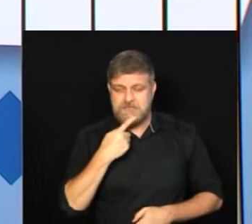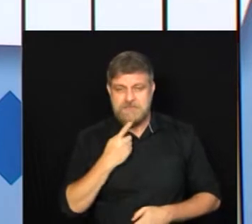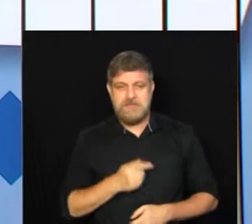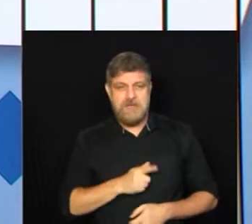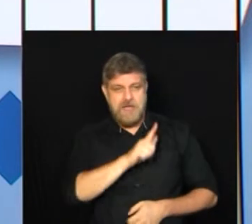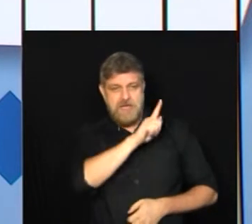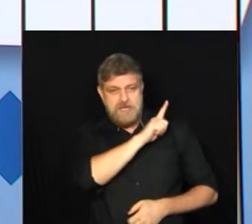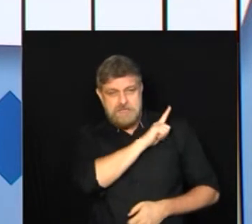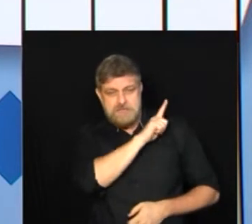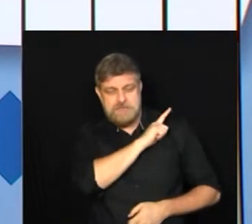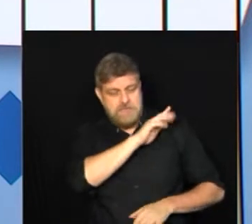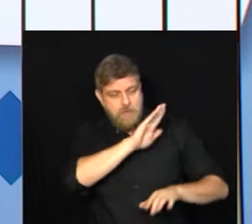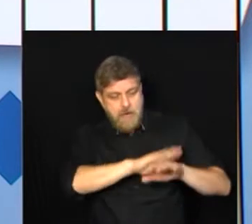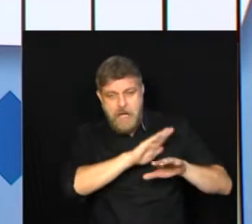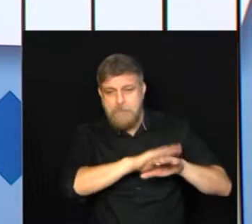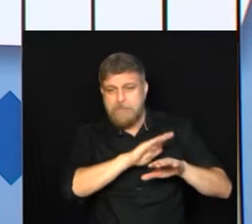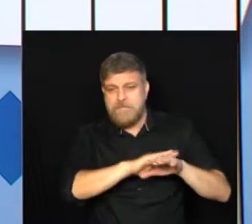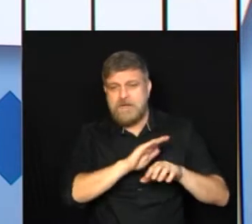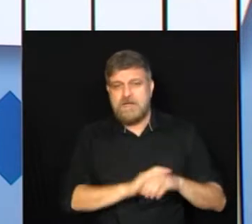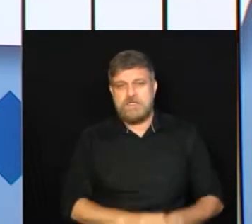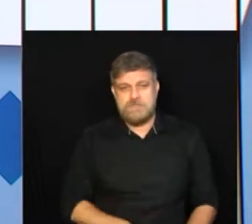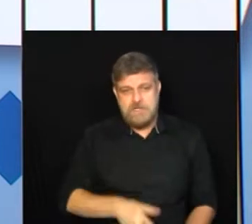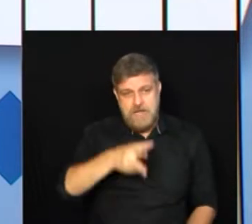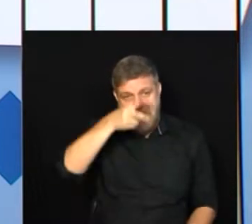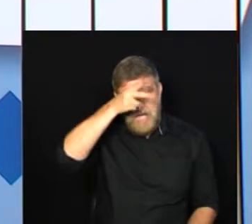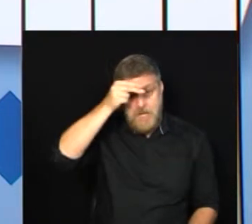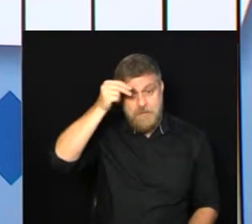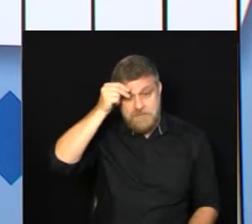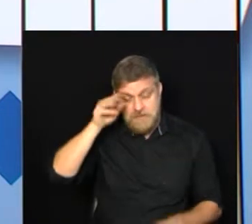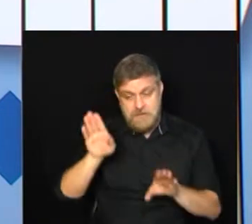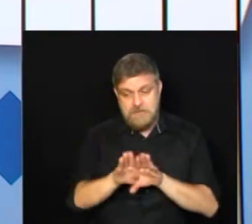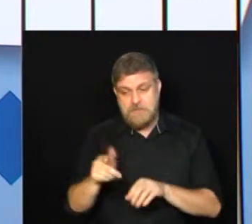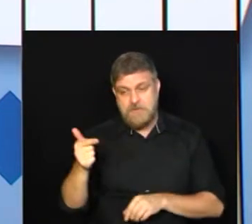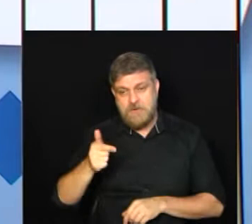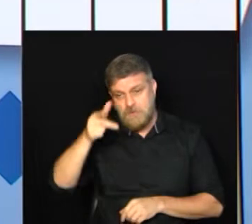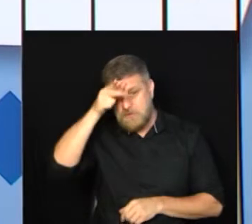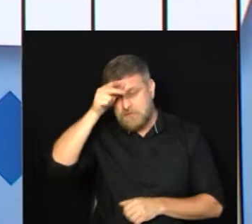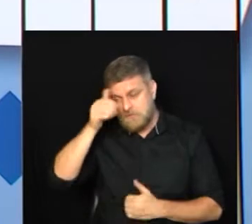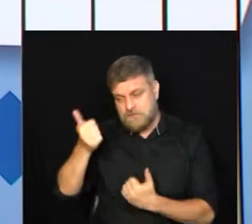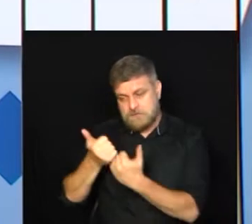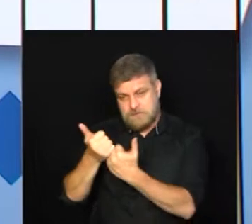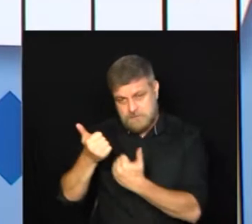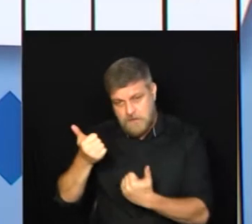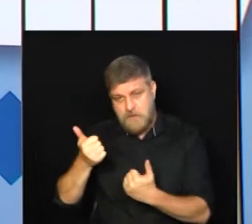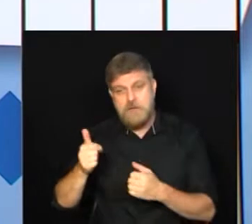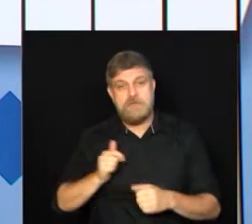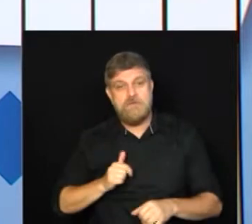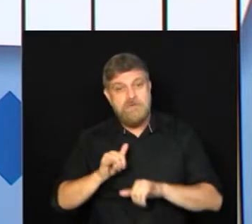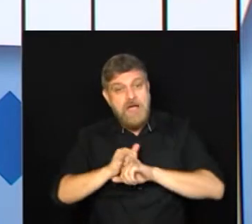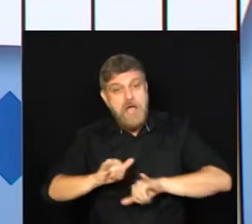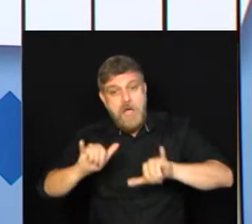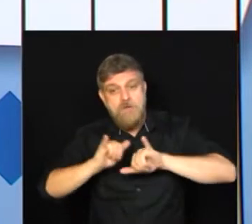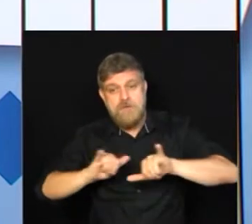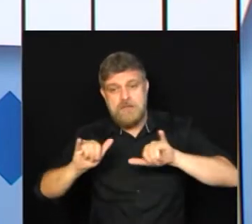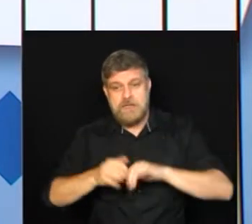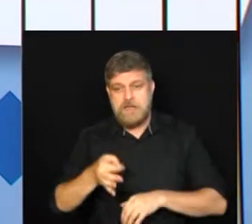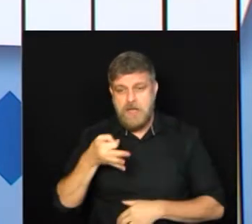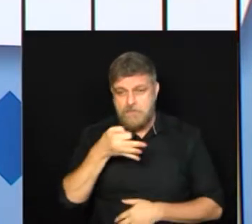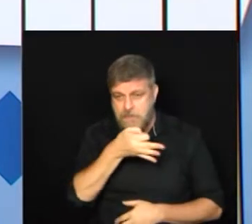gestão, dele e do vice-prefeito Vanderlei de Almeida. Então, na próxima quarta-feira, comunicado de